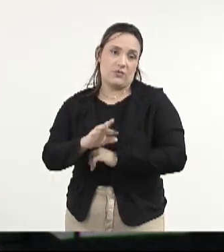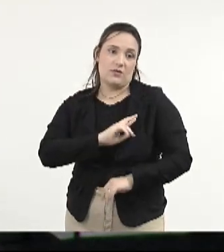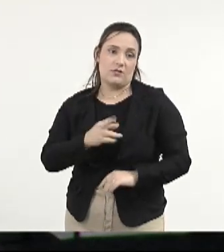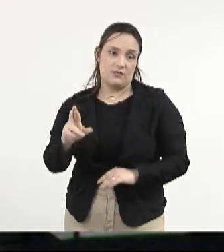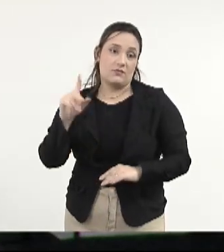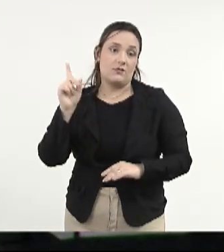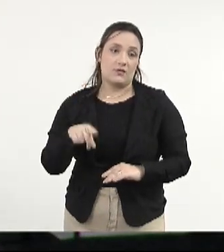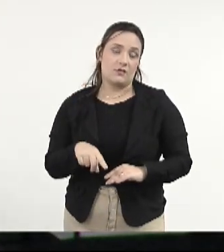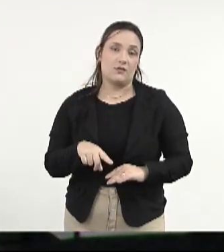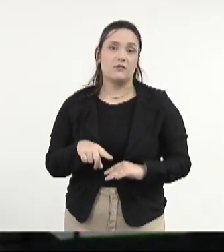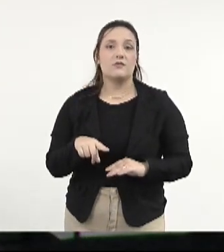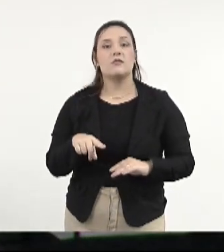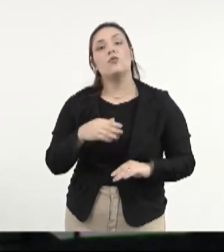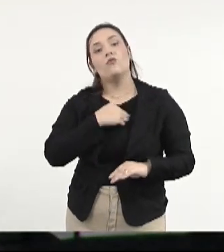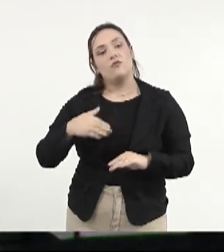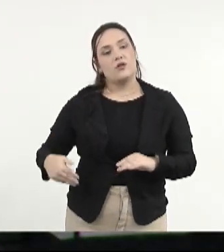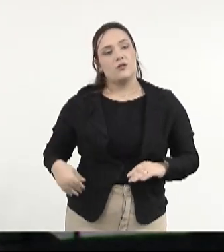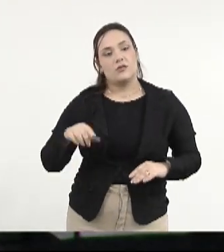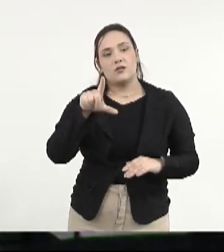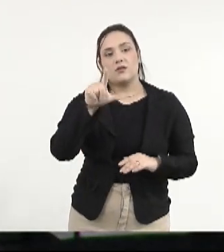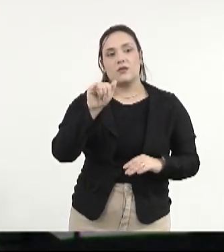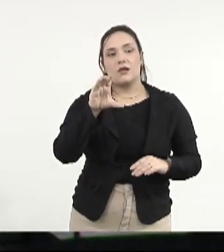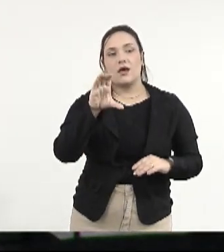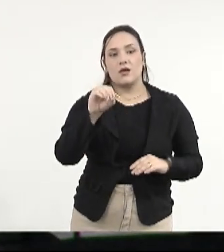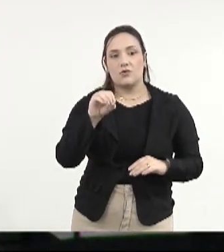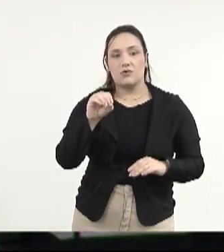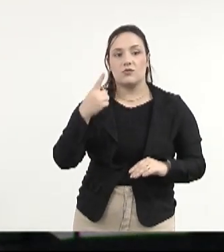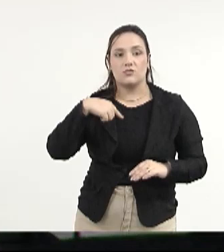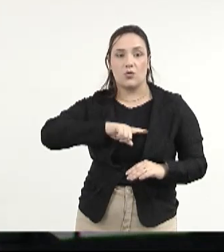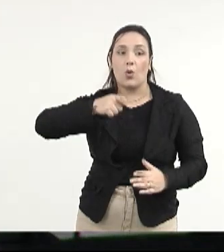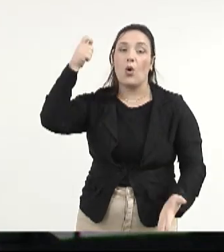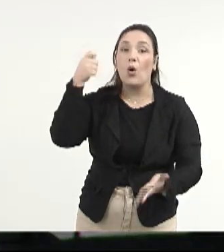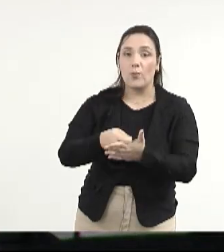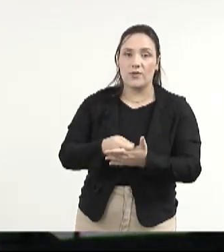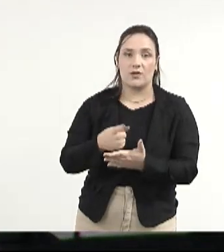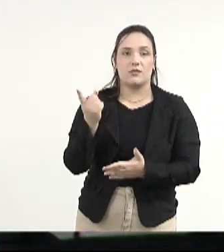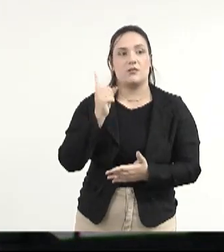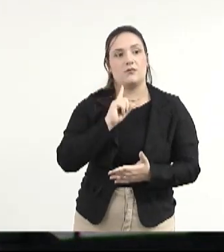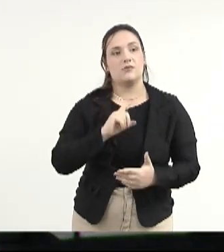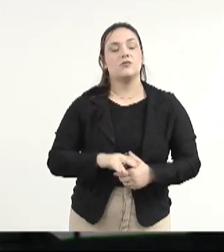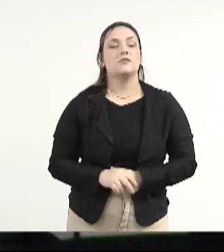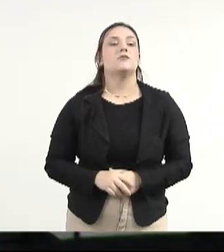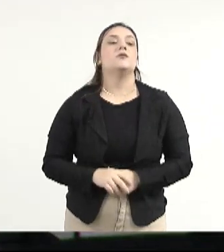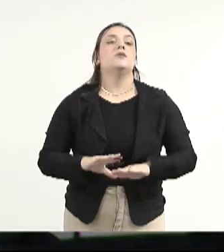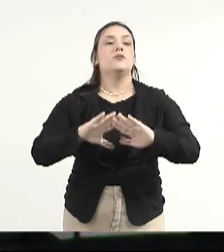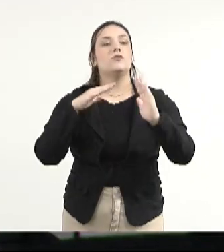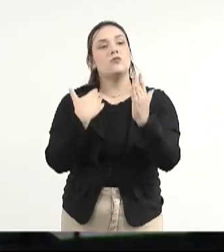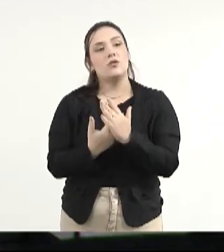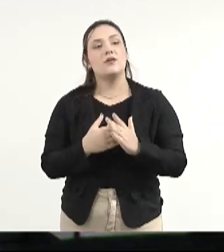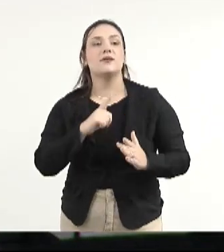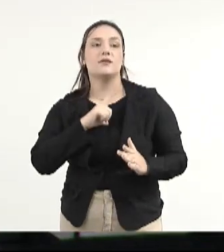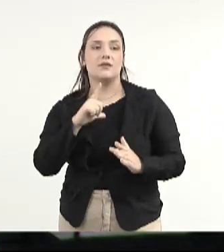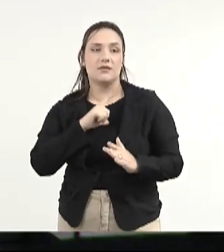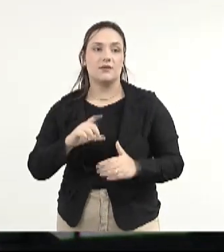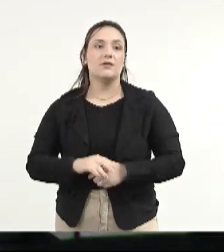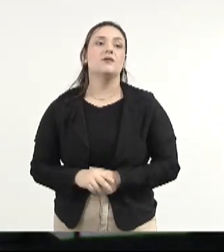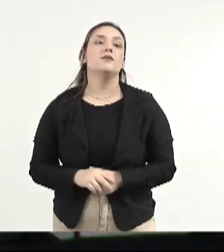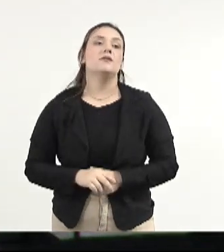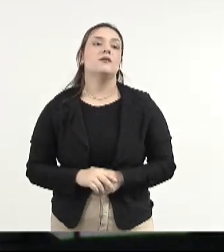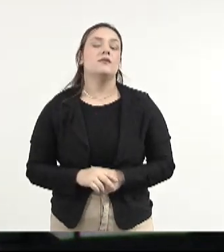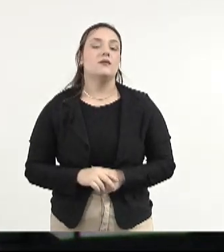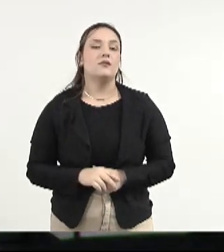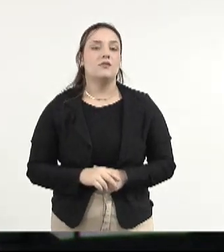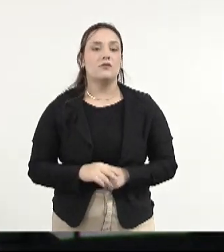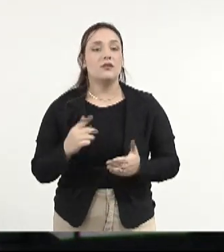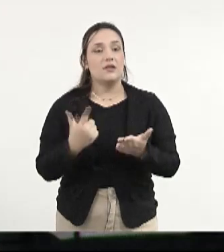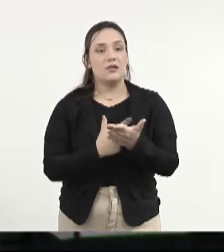se tratar de um Estado laico, nós não podemos obrigar, né, que as escolas disponibilizem o